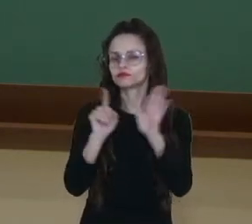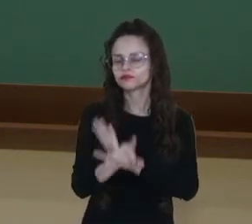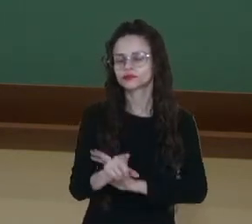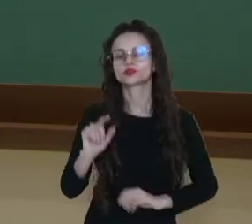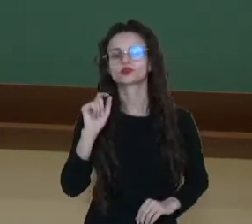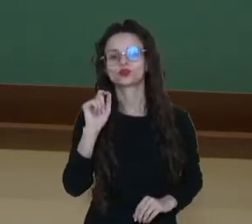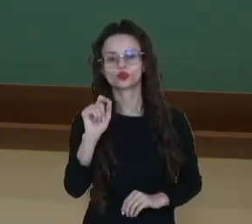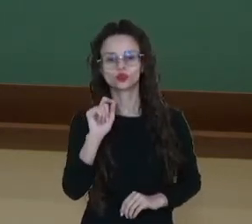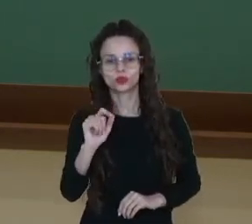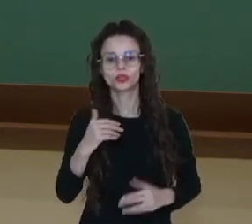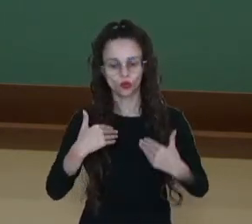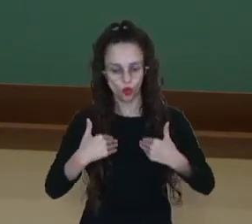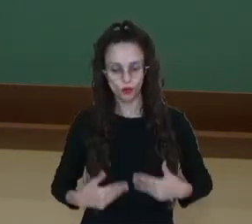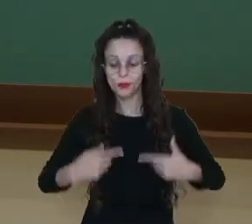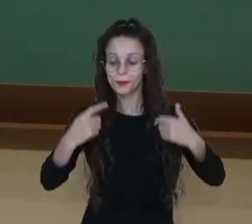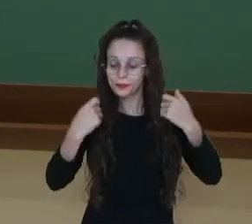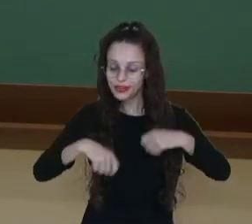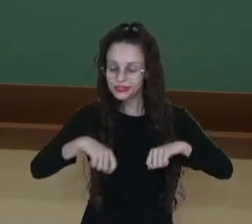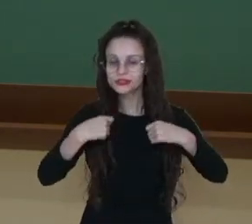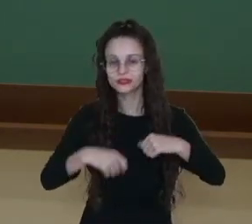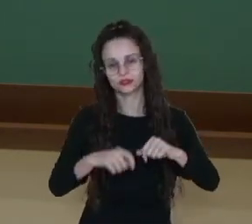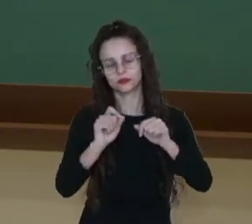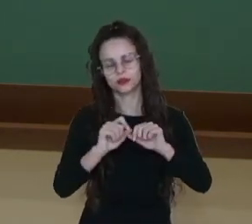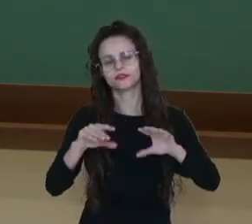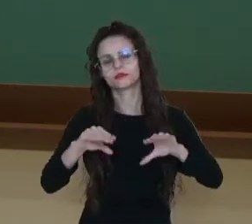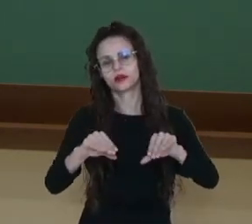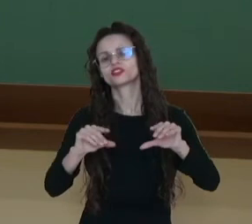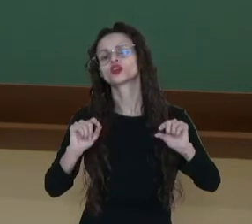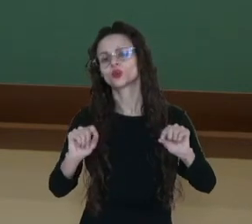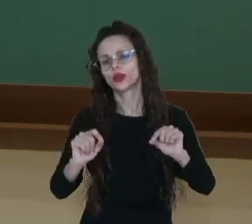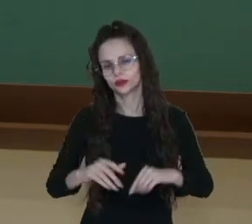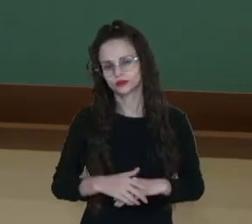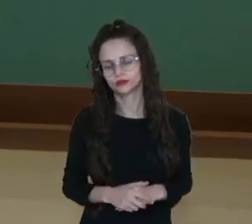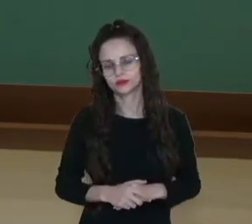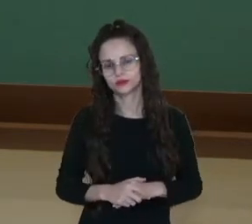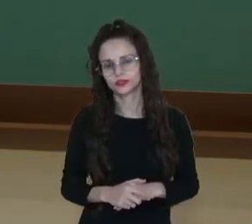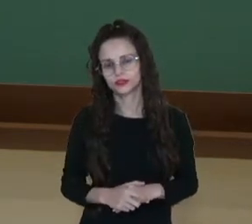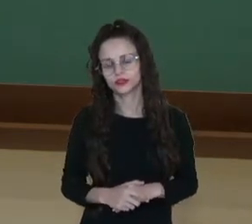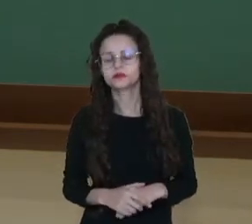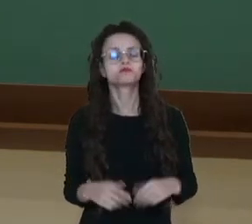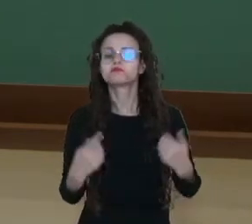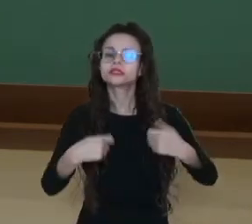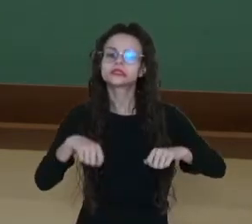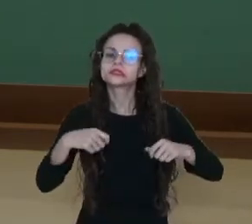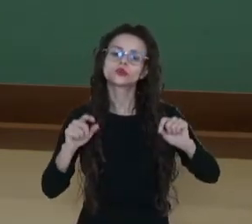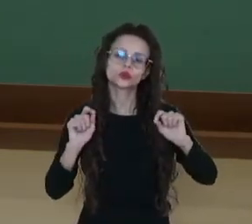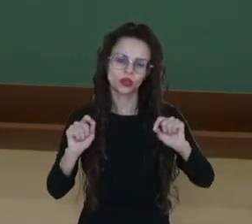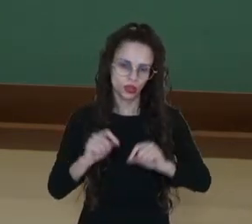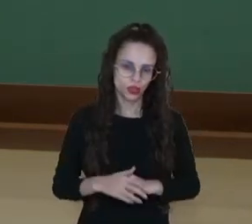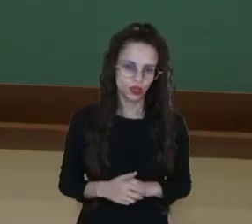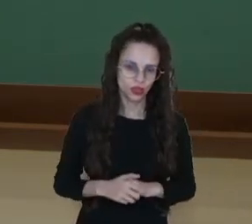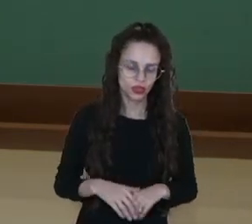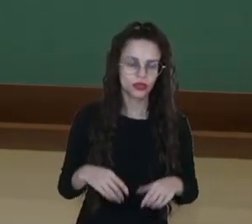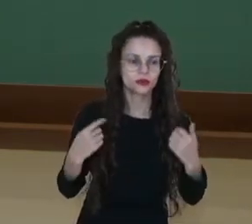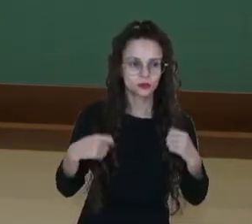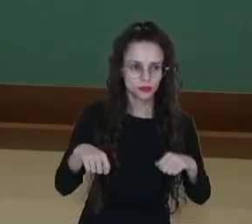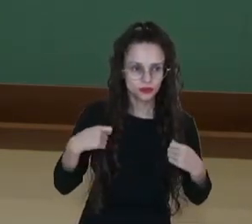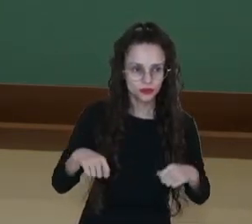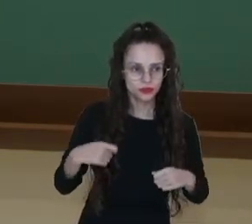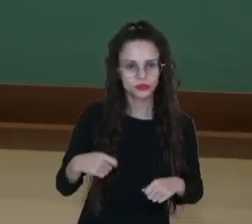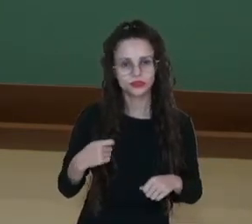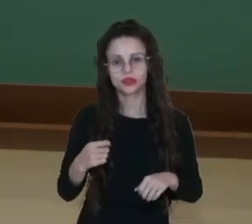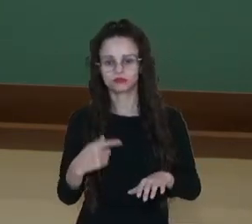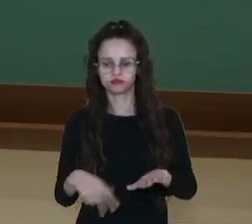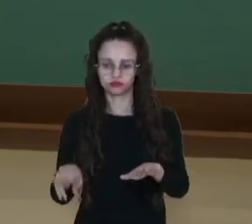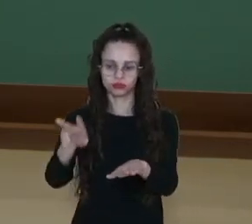exigências do corpo necessário para a realização dessa prática. Né? O que foi necessário? Foi necessário